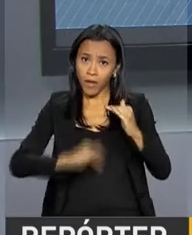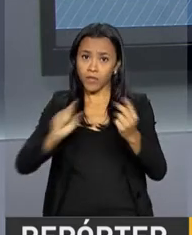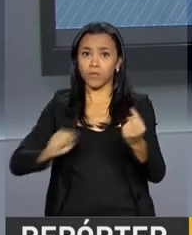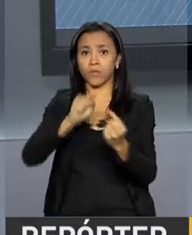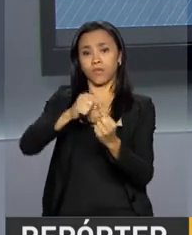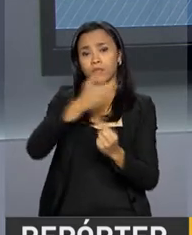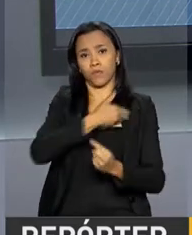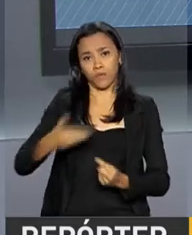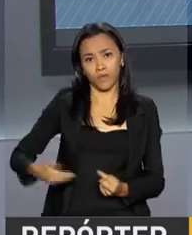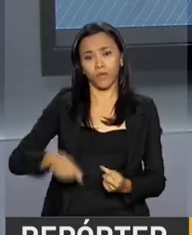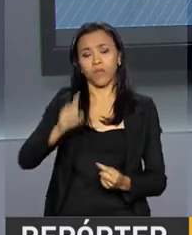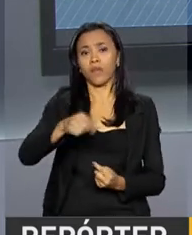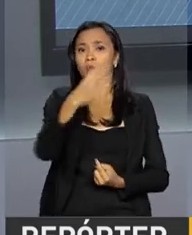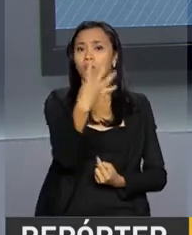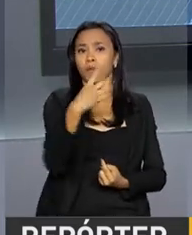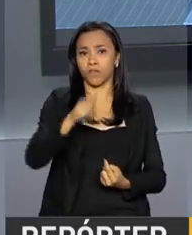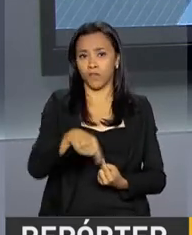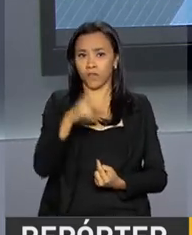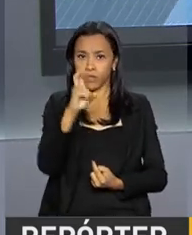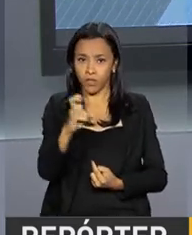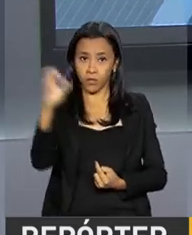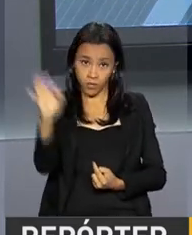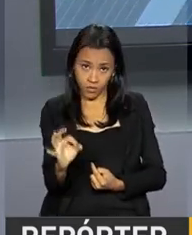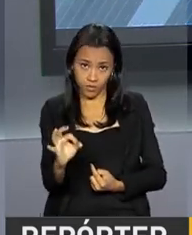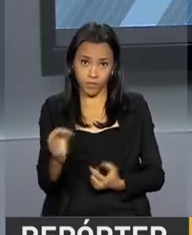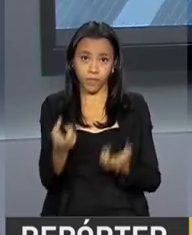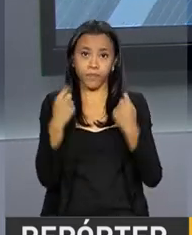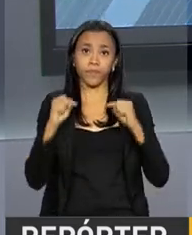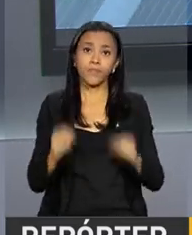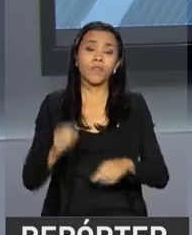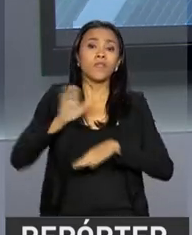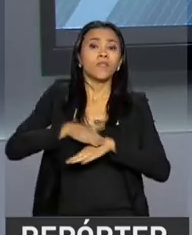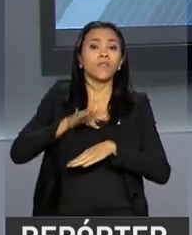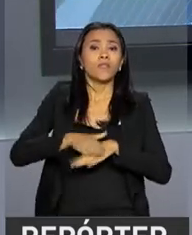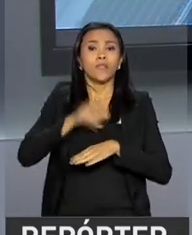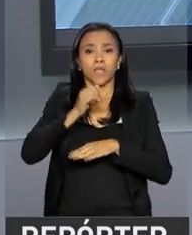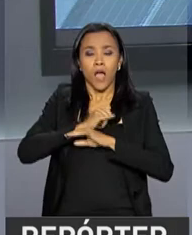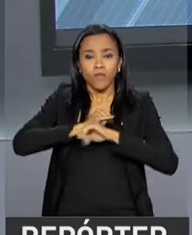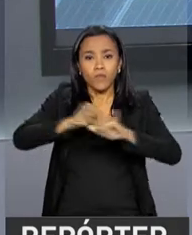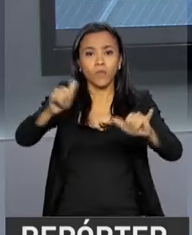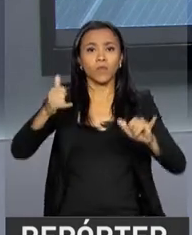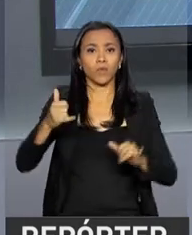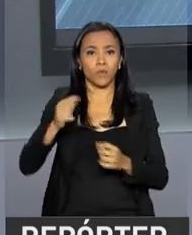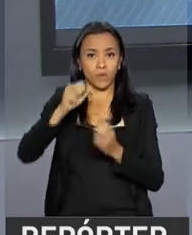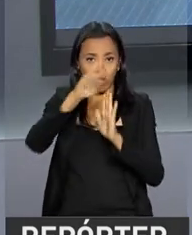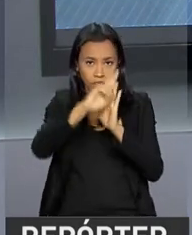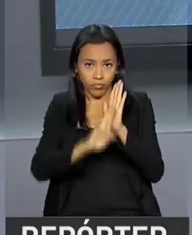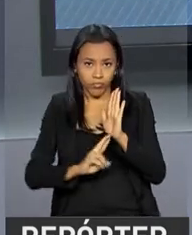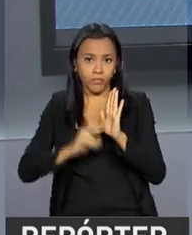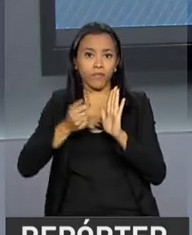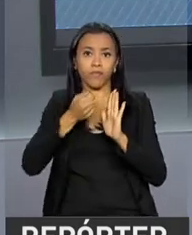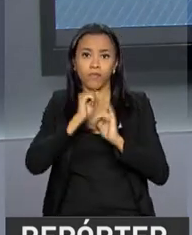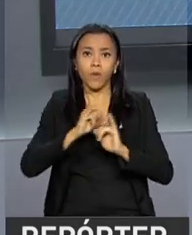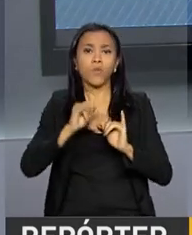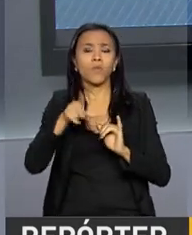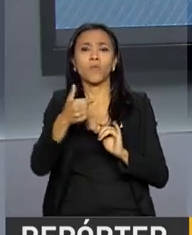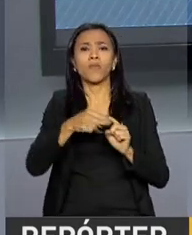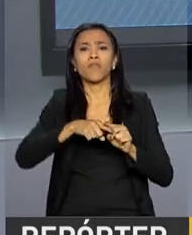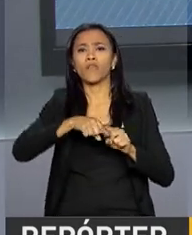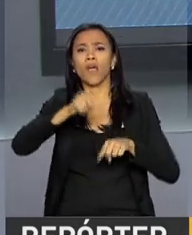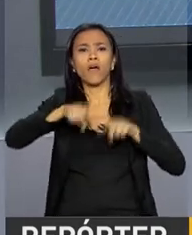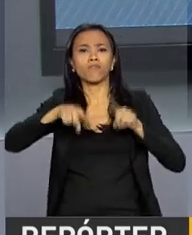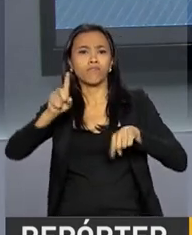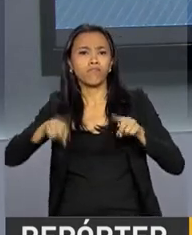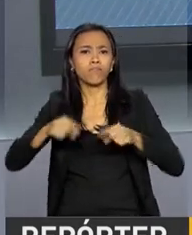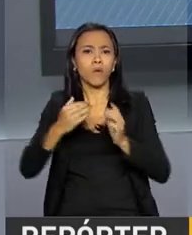de 4 e meio por cento estabelecida para este ano de acordo com o boletim focus não houve alteração na projeção de crescimento